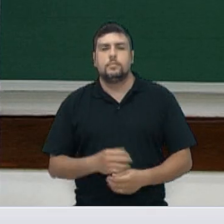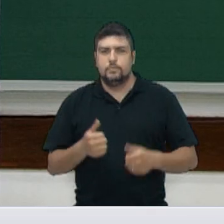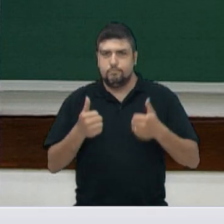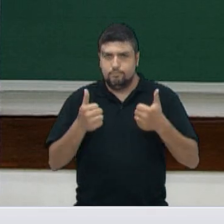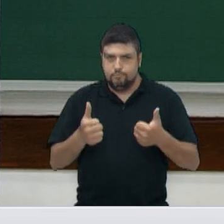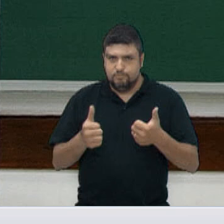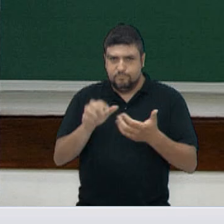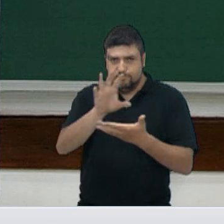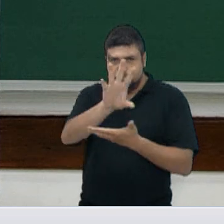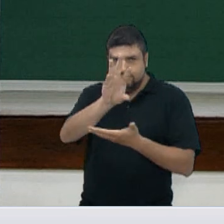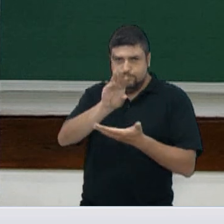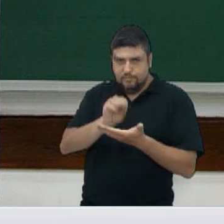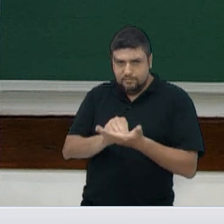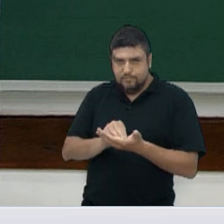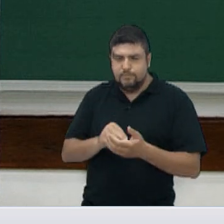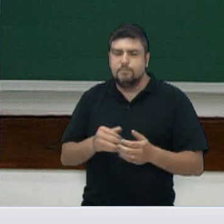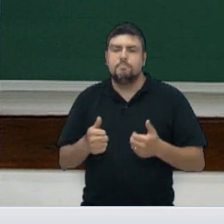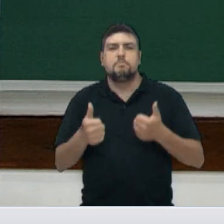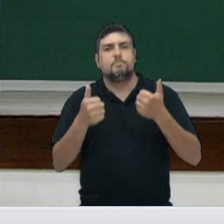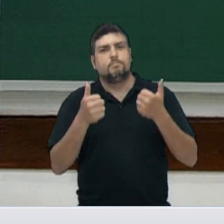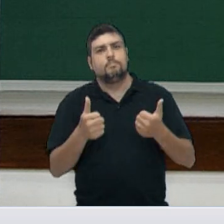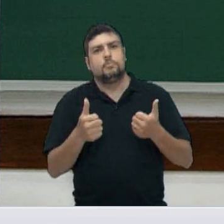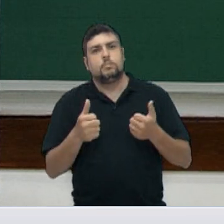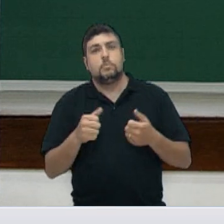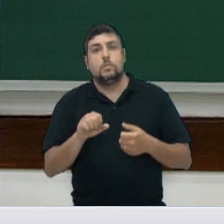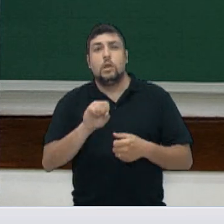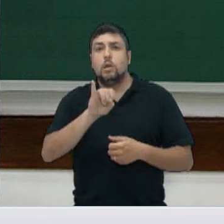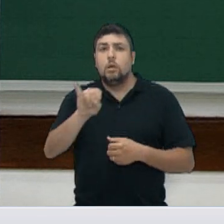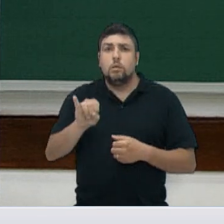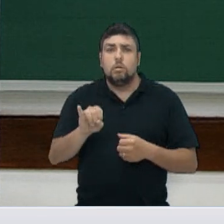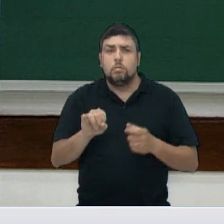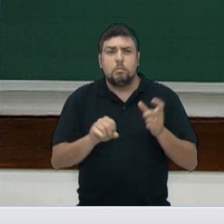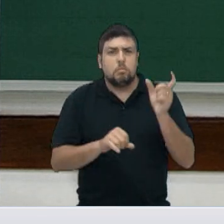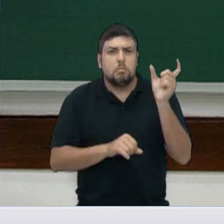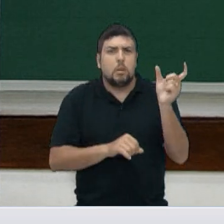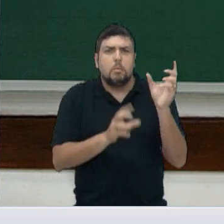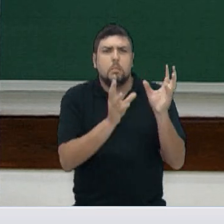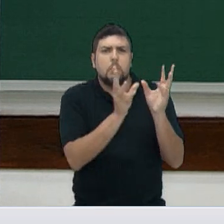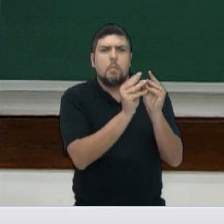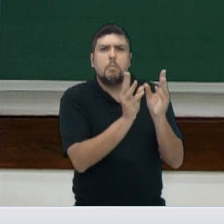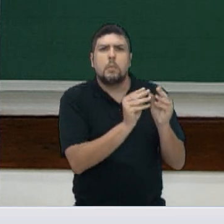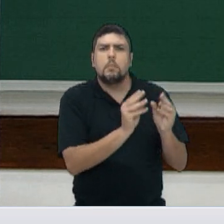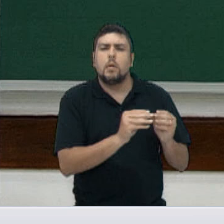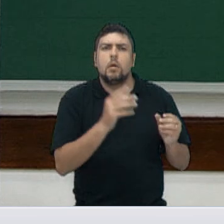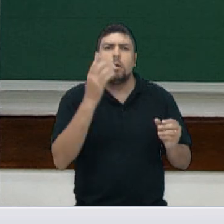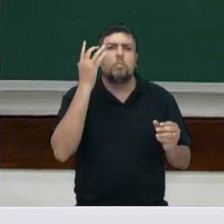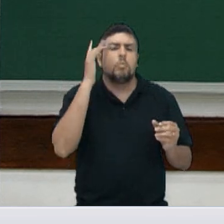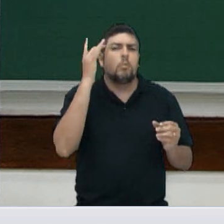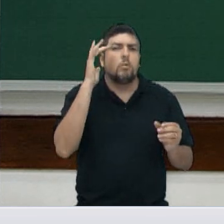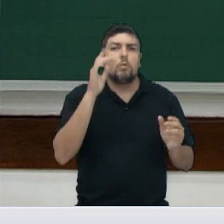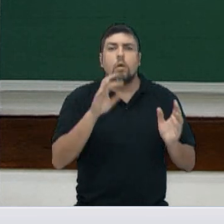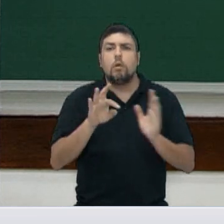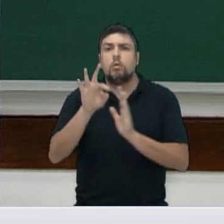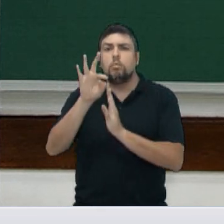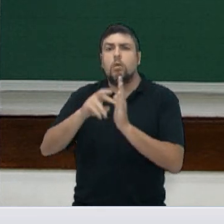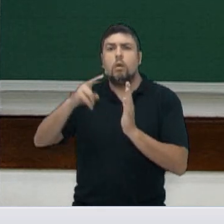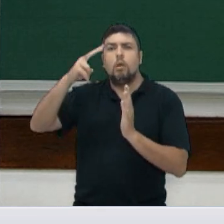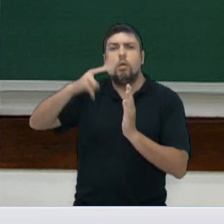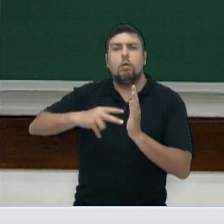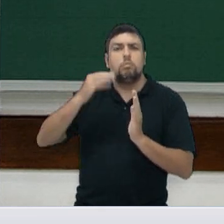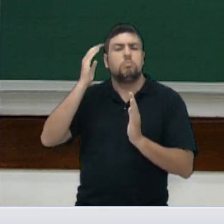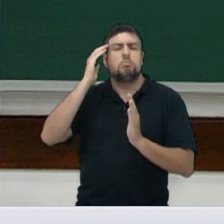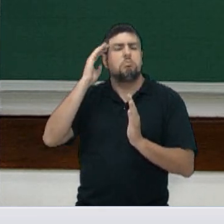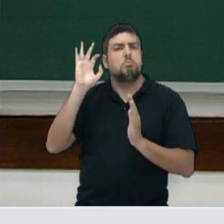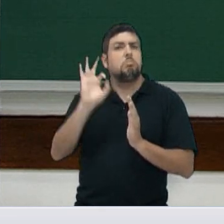Copiou tudinho? Isso, porque se a gente não souber a sigla, a gente não consegue interpretar o texto. Você vê a